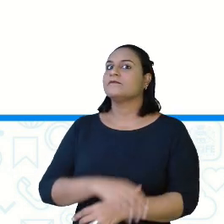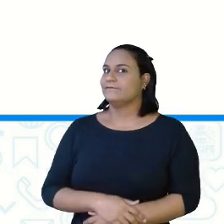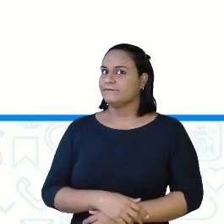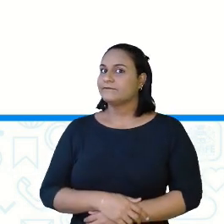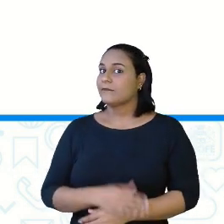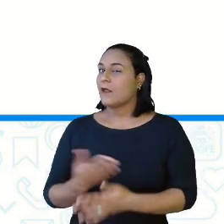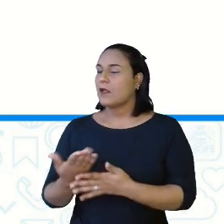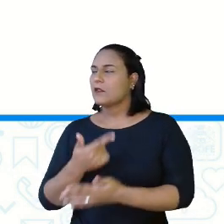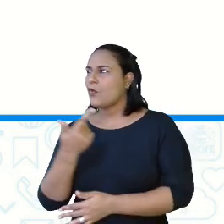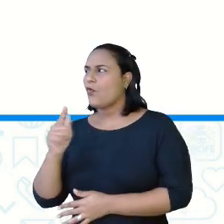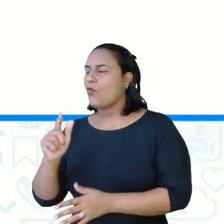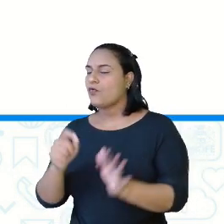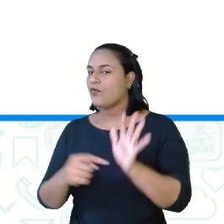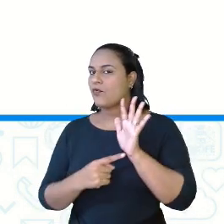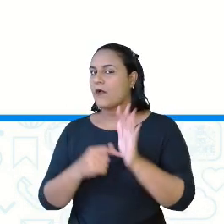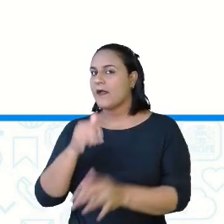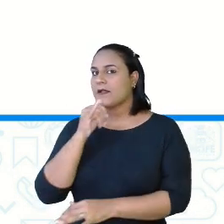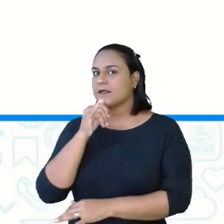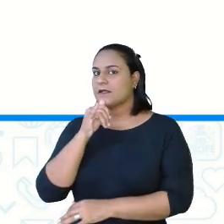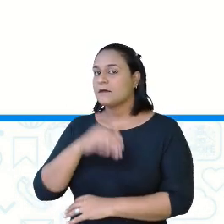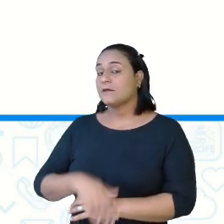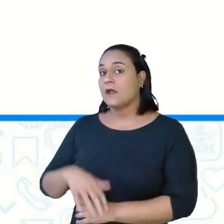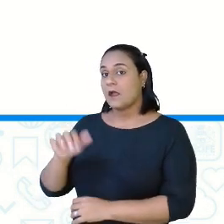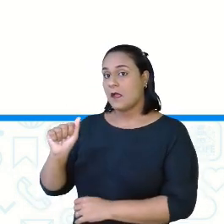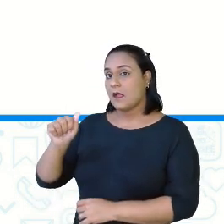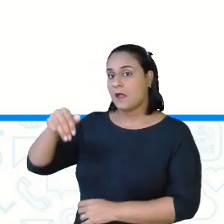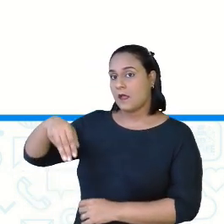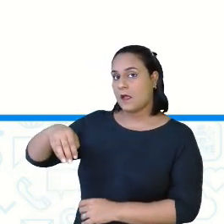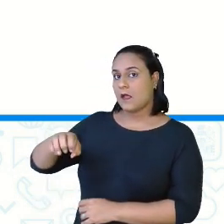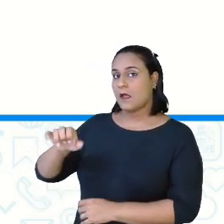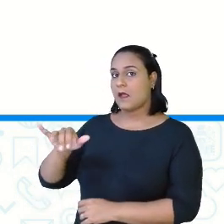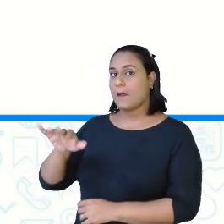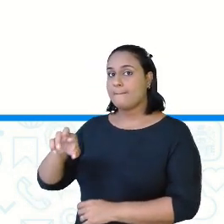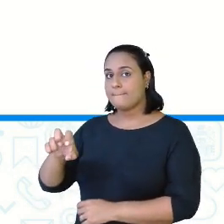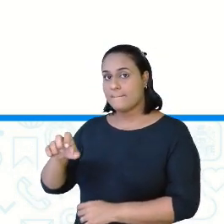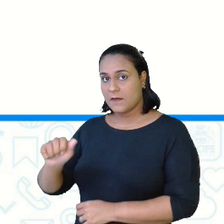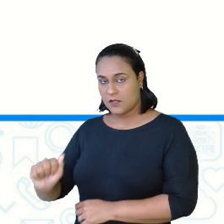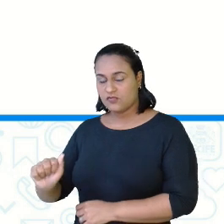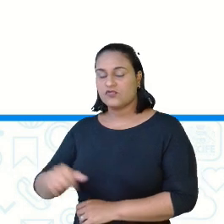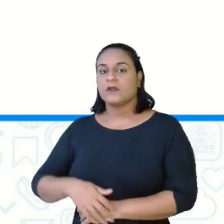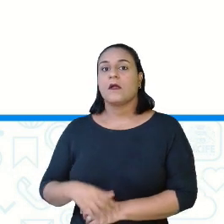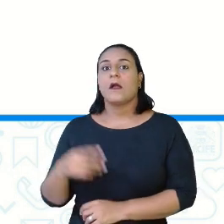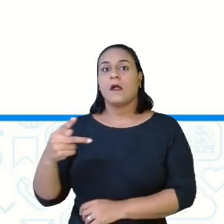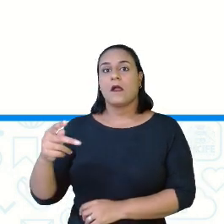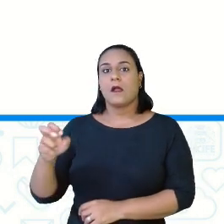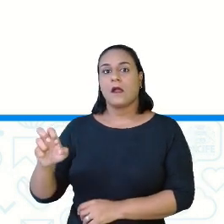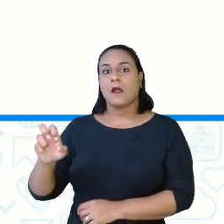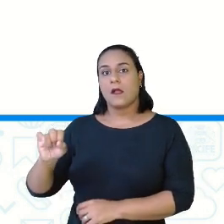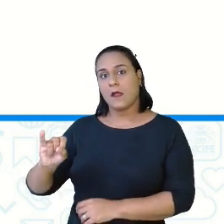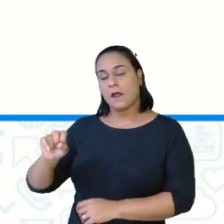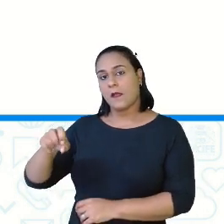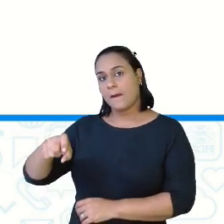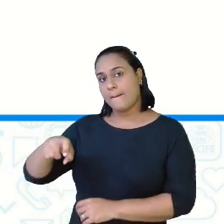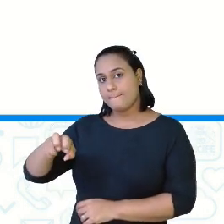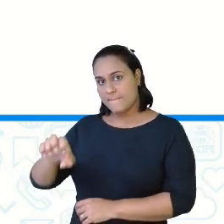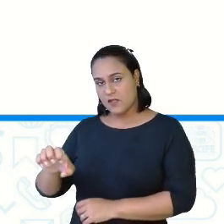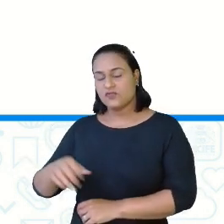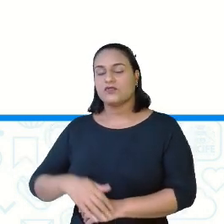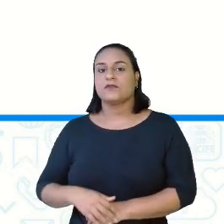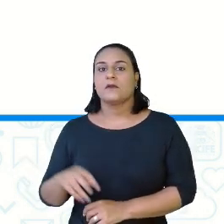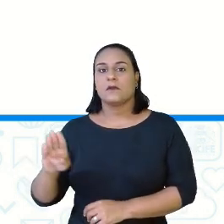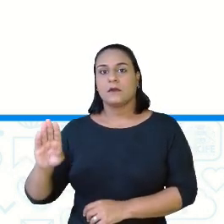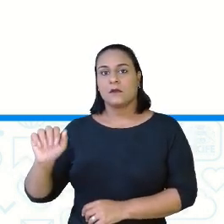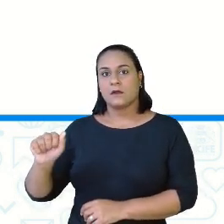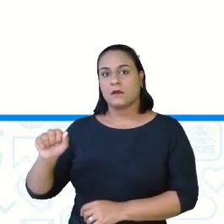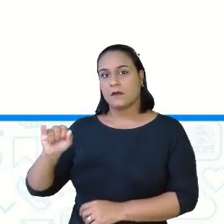prestarem bem atenção. A palavra ameixa, a palavra peixe, a palavra baixo e a